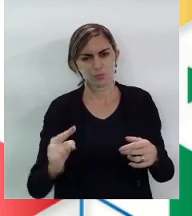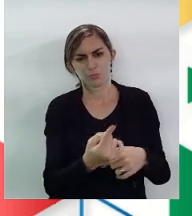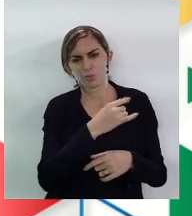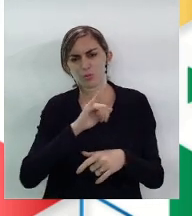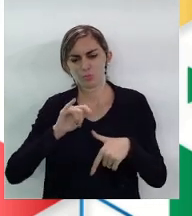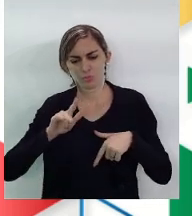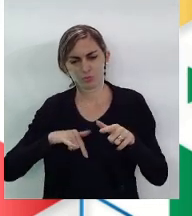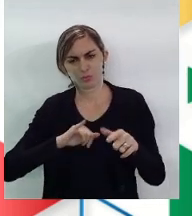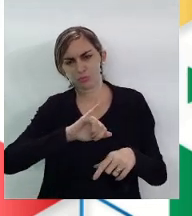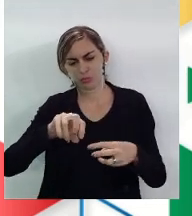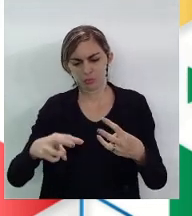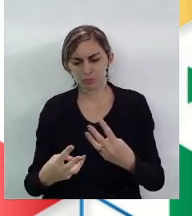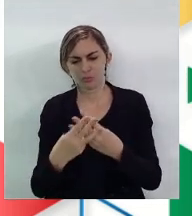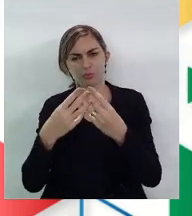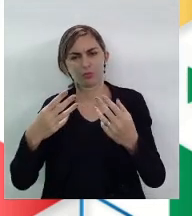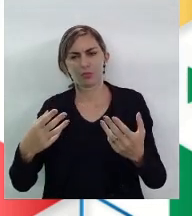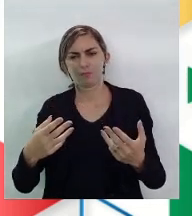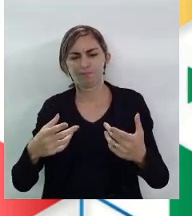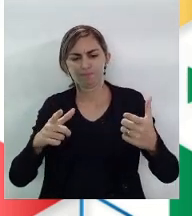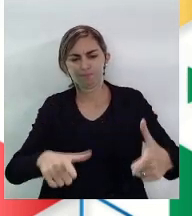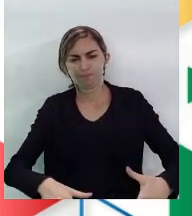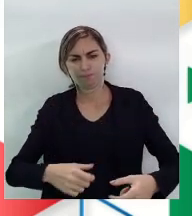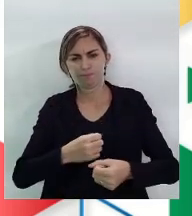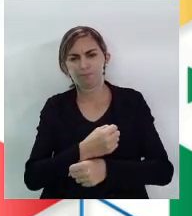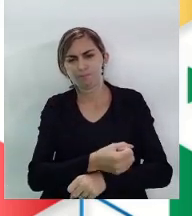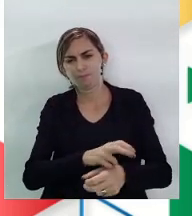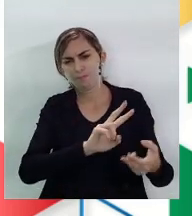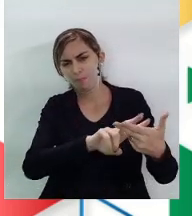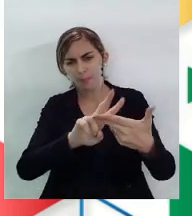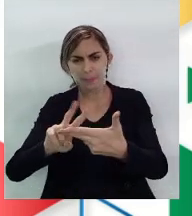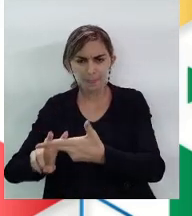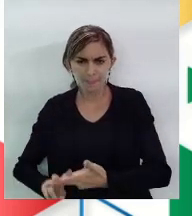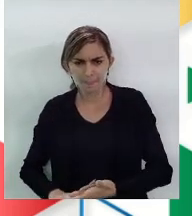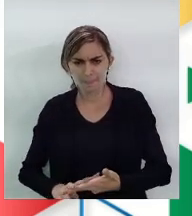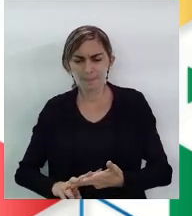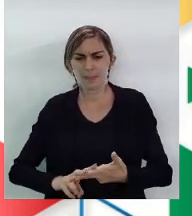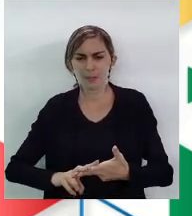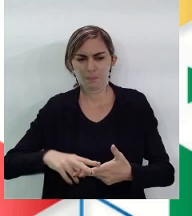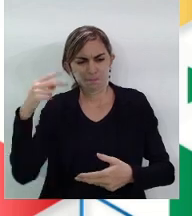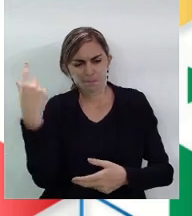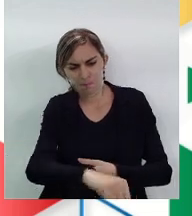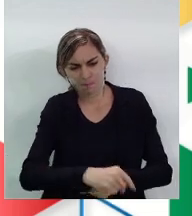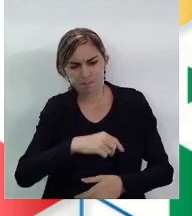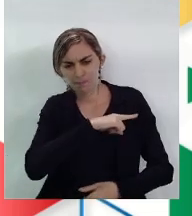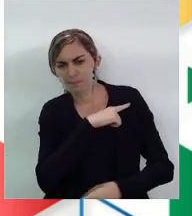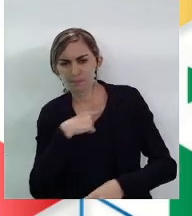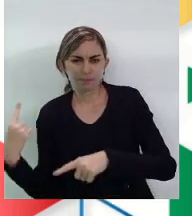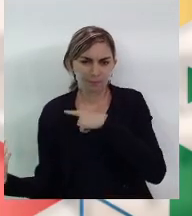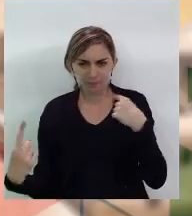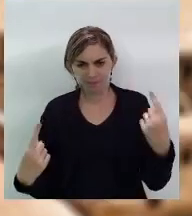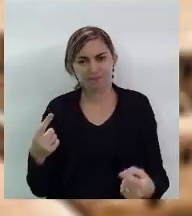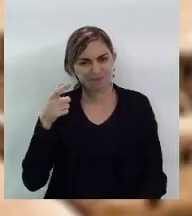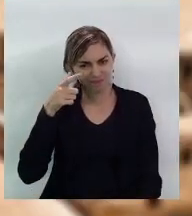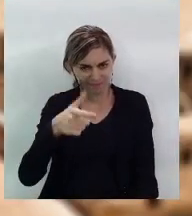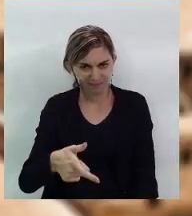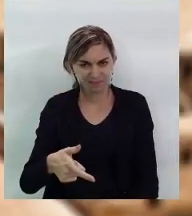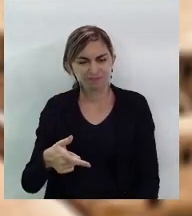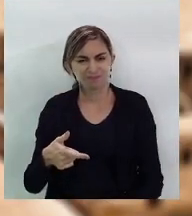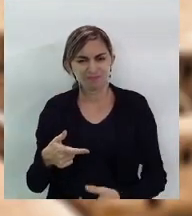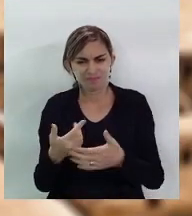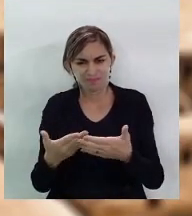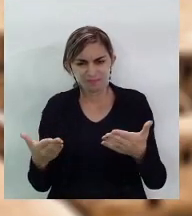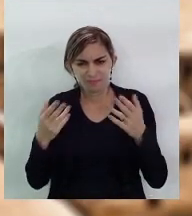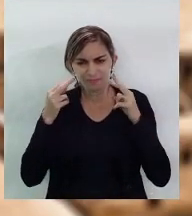judeus foram submetidos aos campos de concentração, sendo torturados e mortos. Interessante, cortando para mim